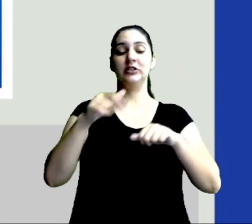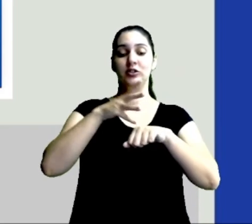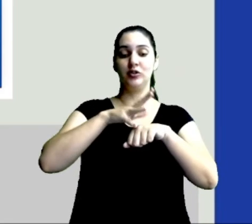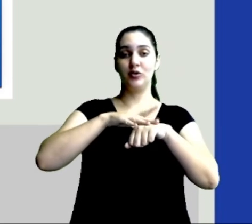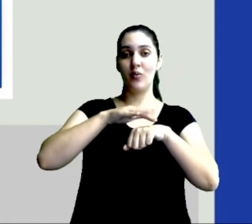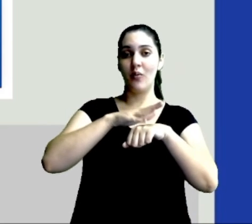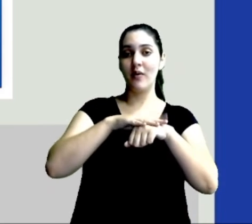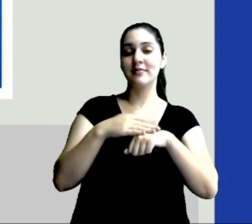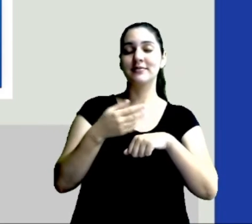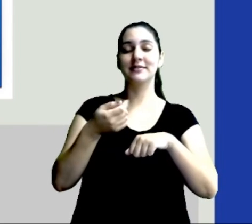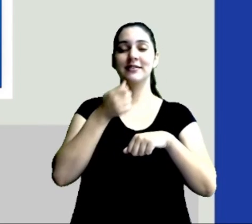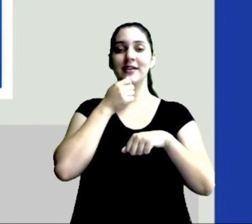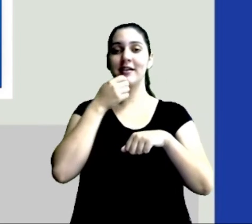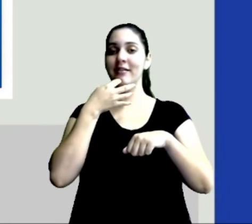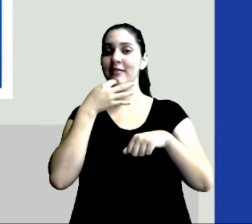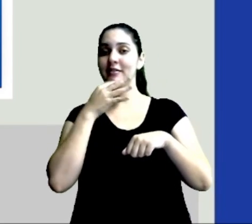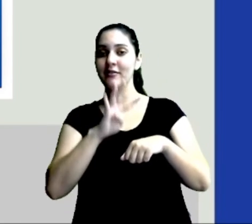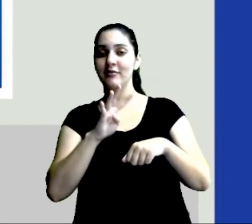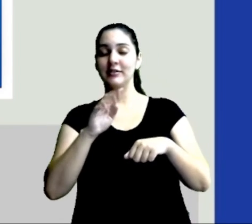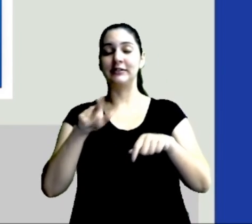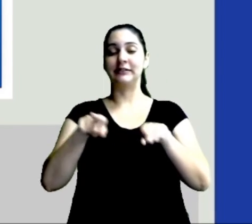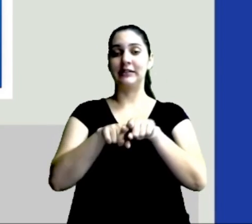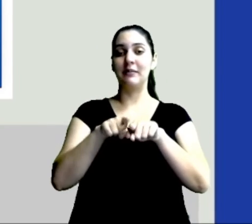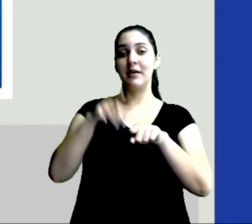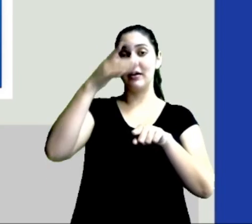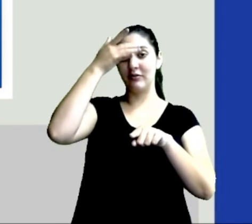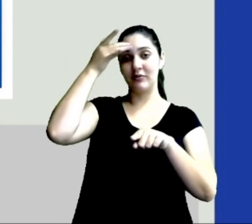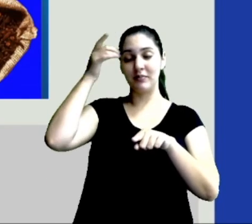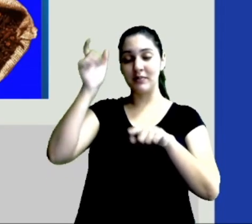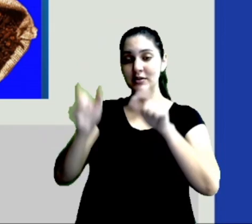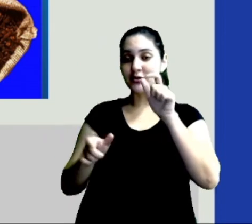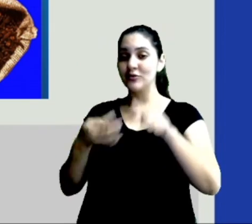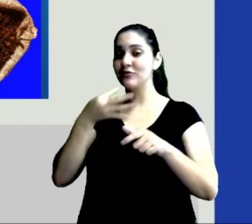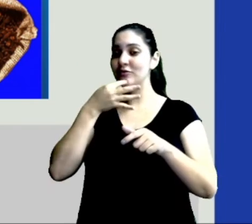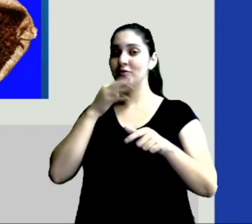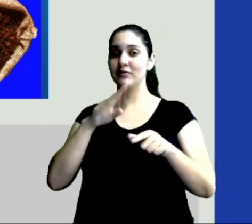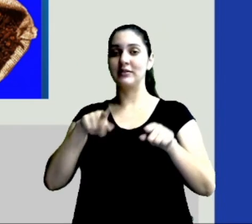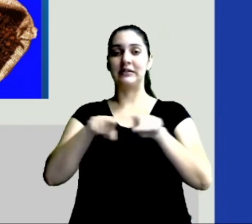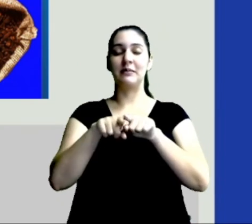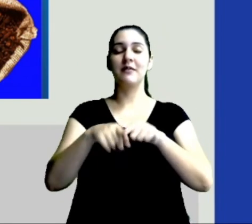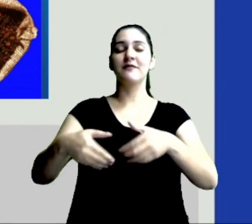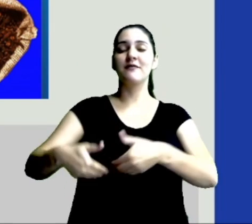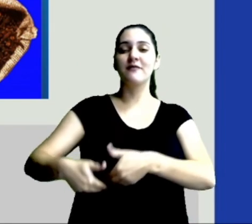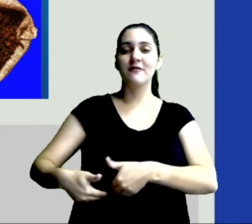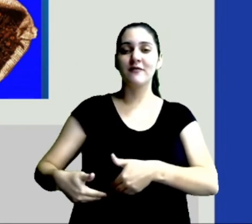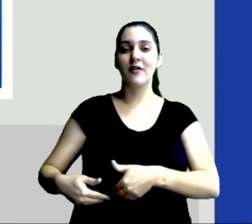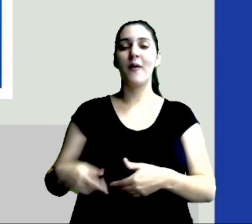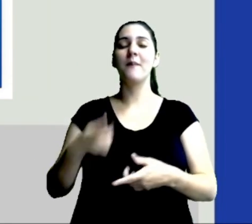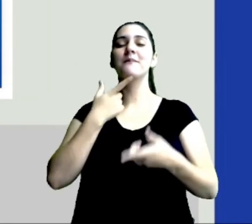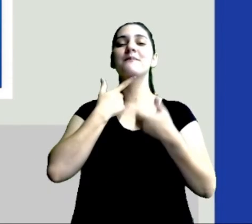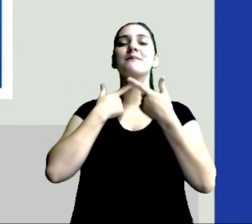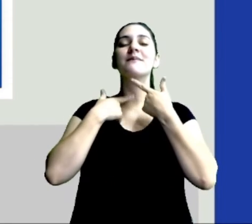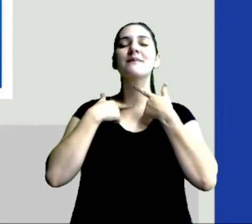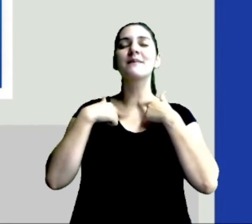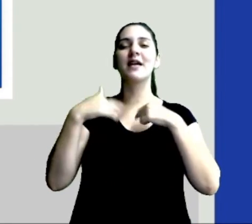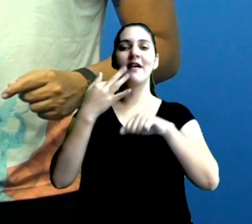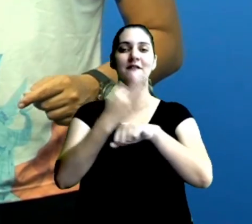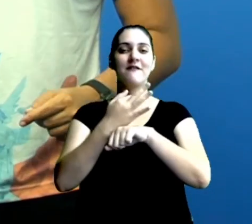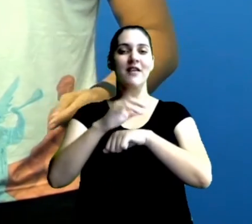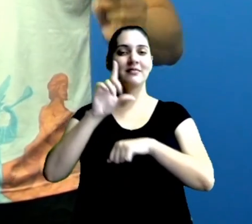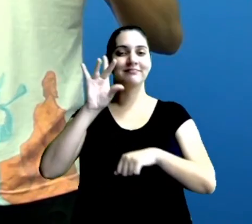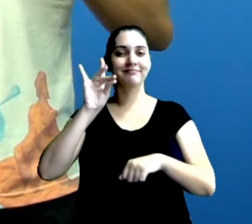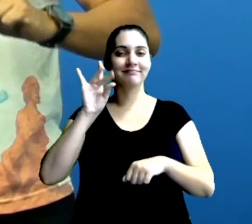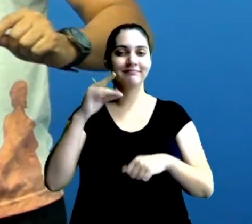doenças desconhecidas, povos e lugares estranhos, fome e sede nos navios. Então, essas eram